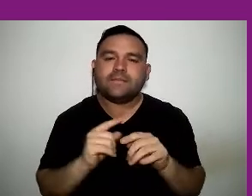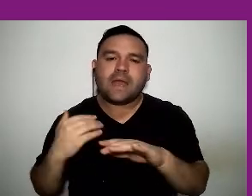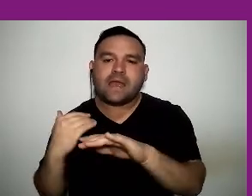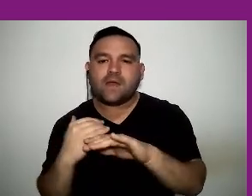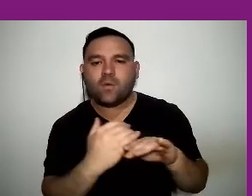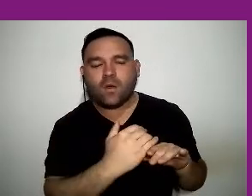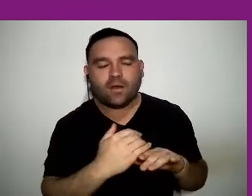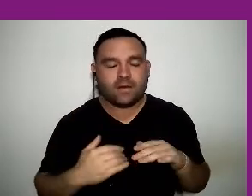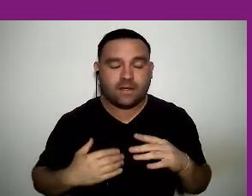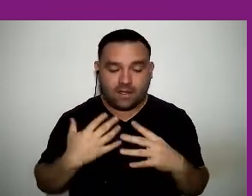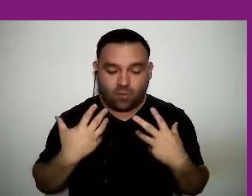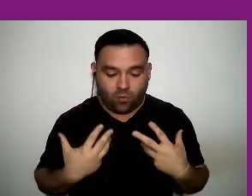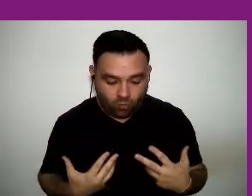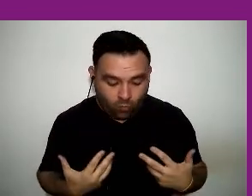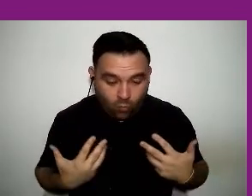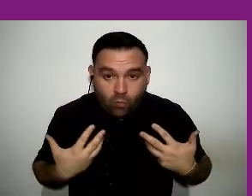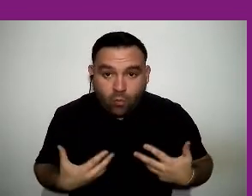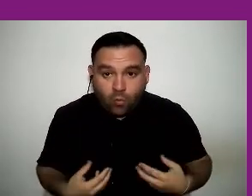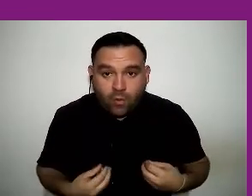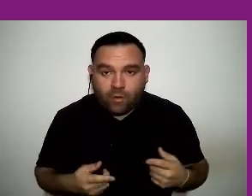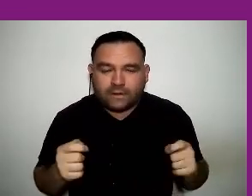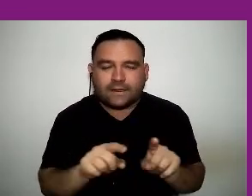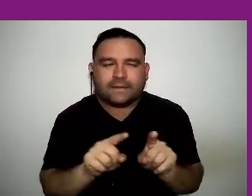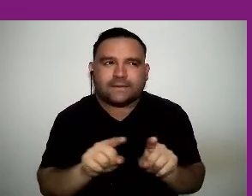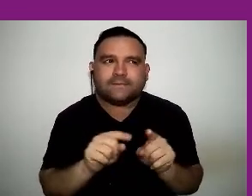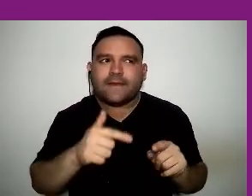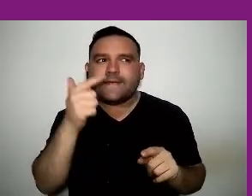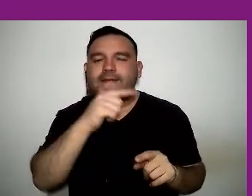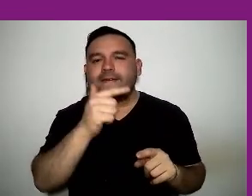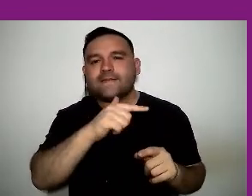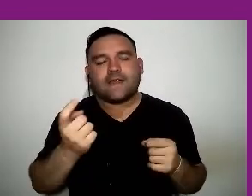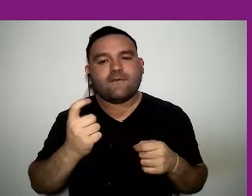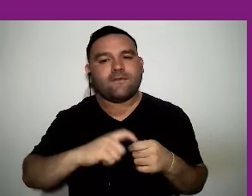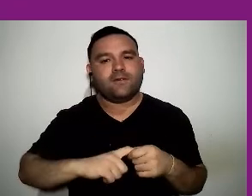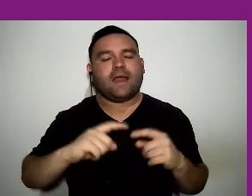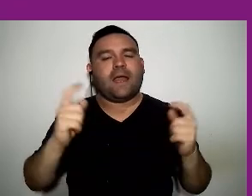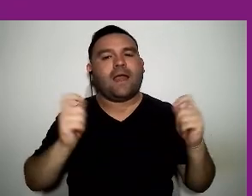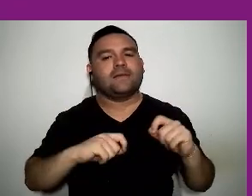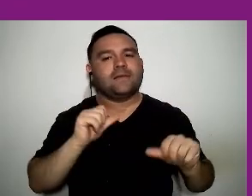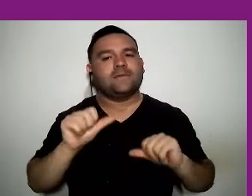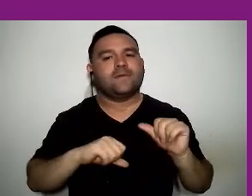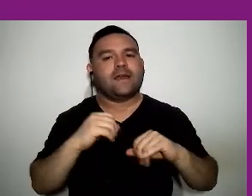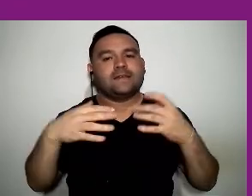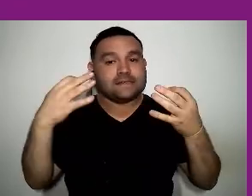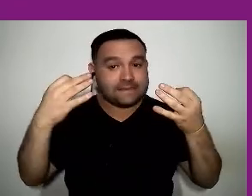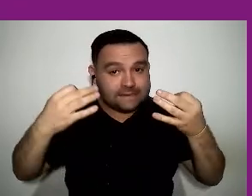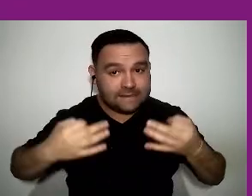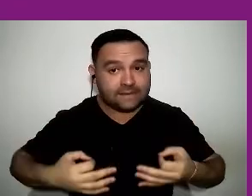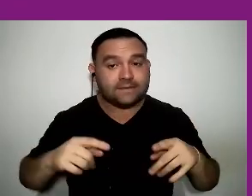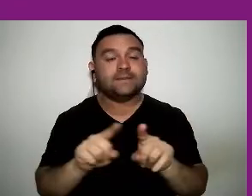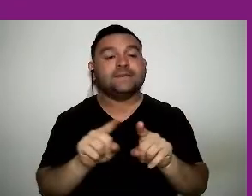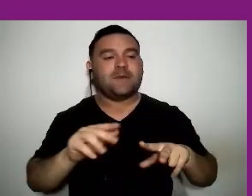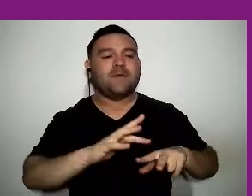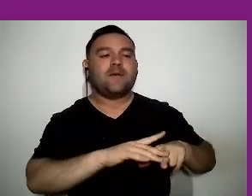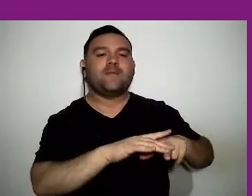trazer esse pulmão de volta a uma situação que ele consiga manter uma troca adequada e o